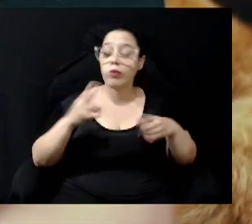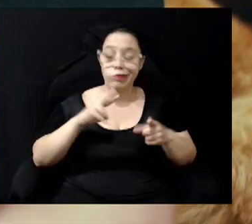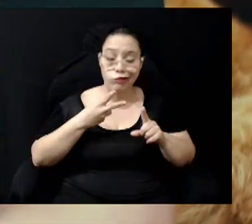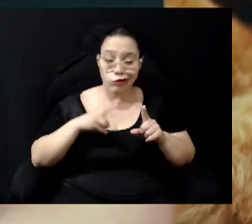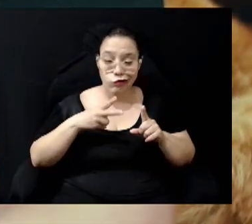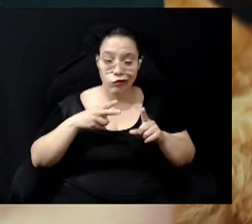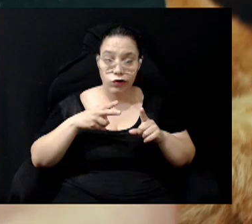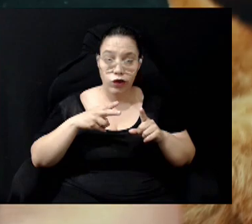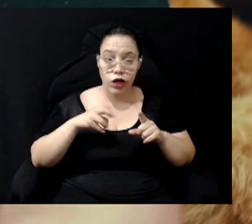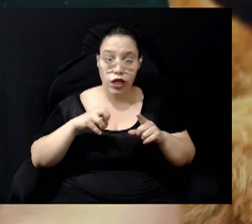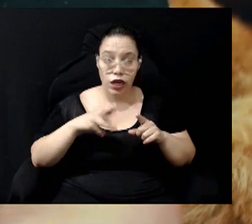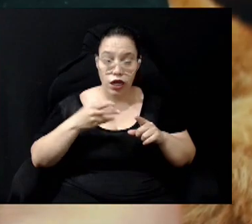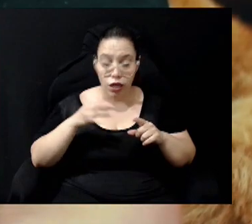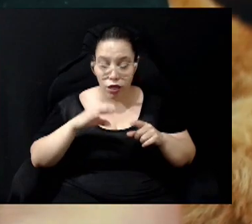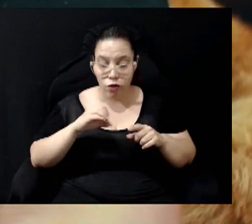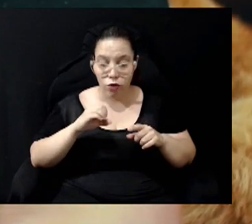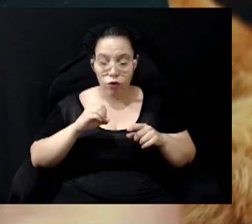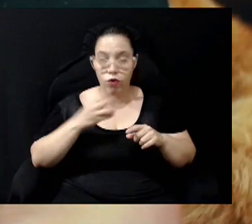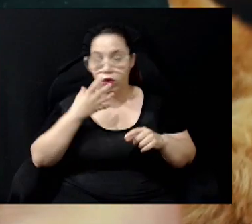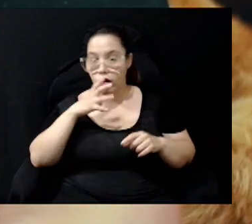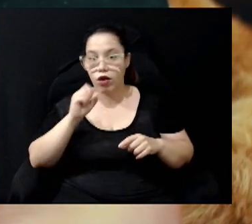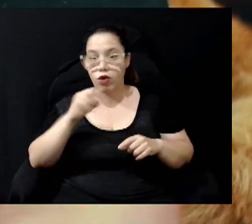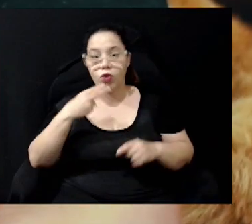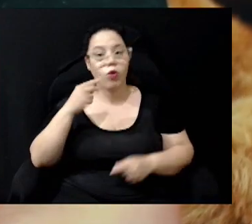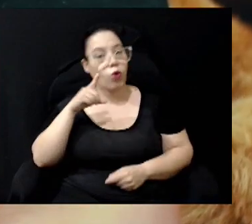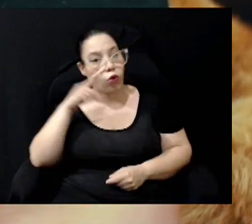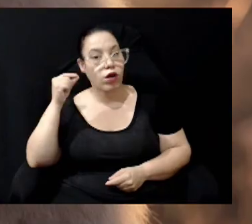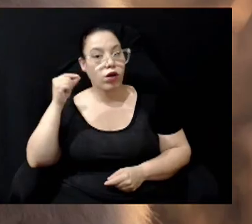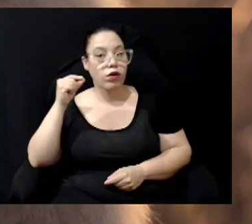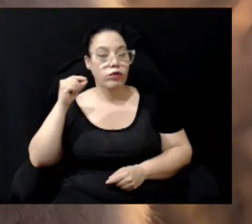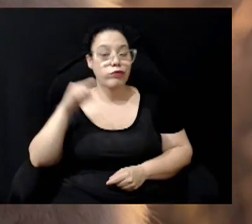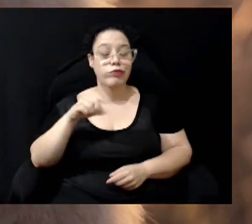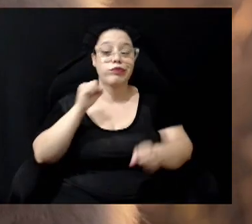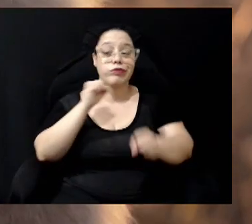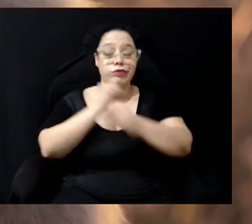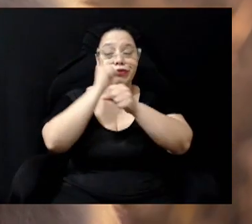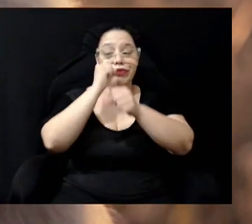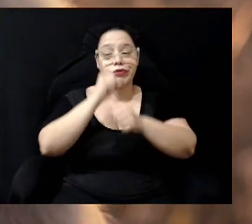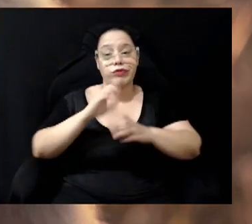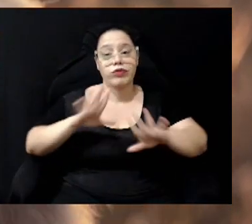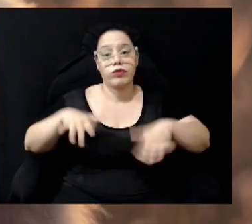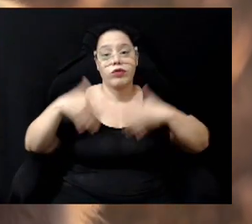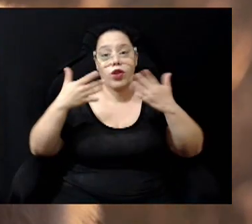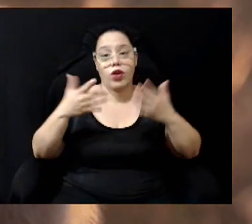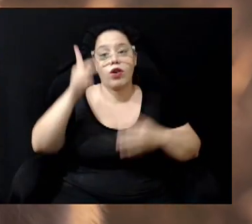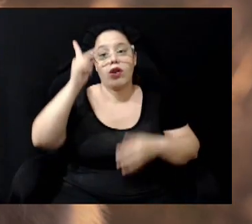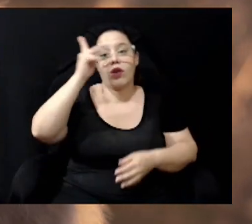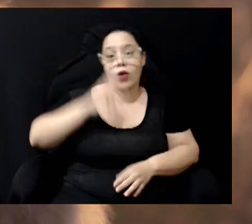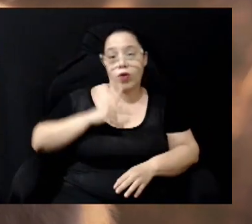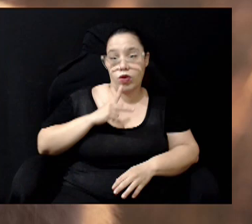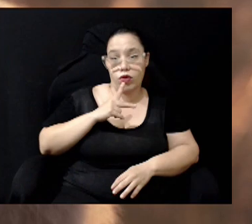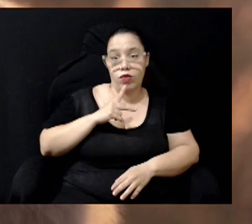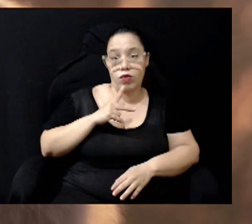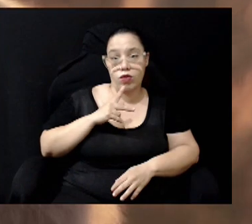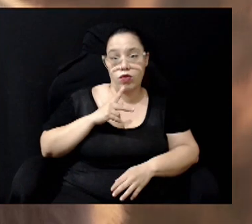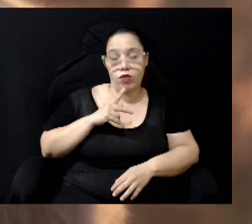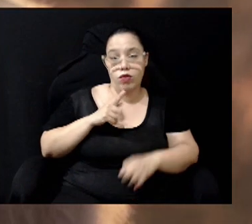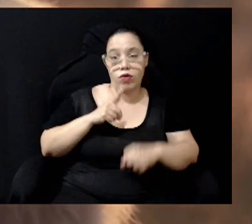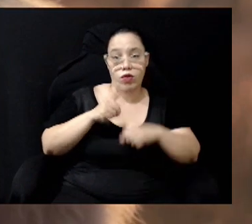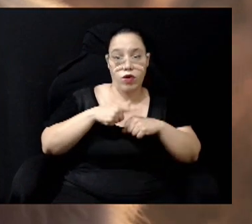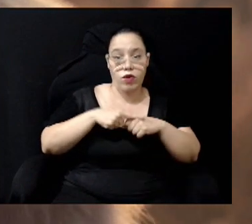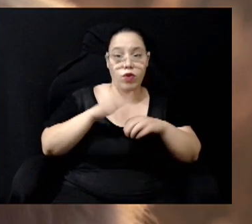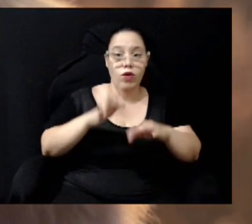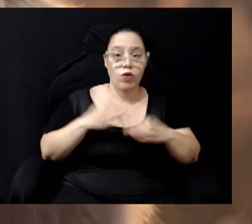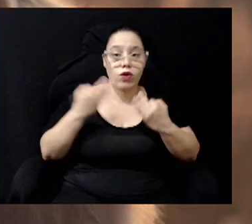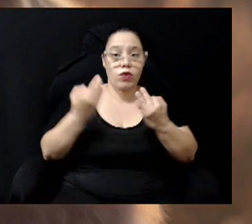sistêmico para o cão ou gato? Você já parou para pensar qual é o papel do seu pet no seu sistema familiar? De uns